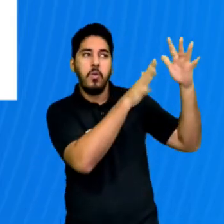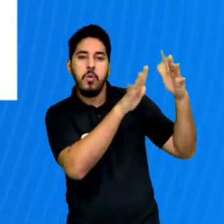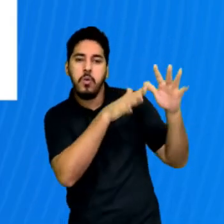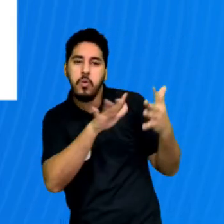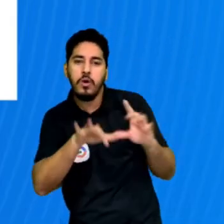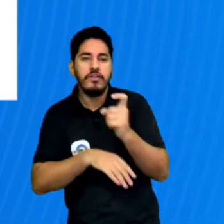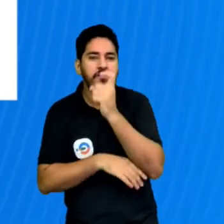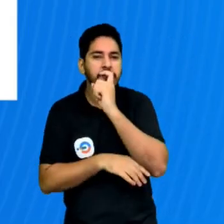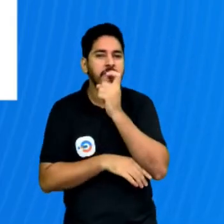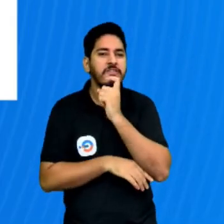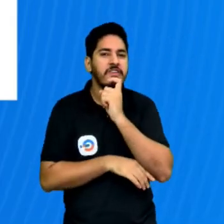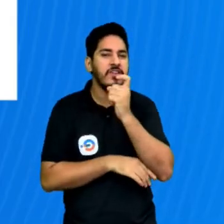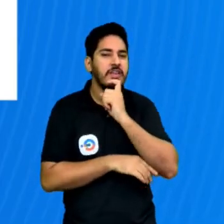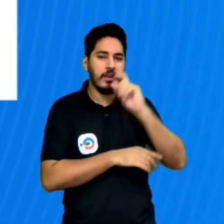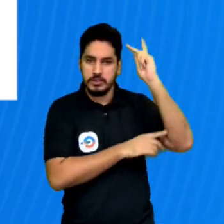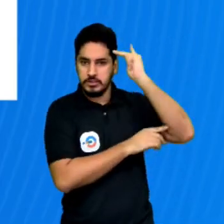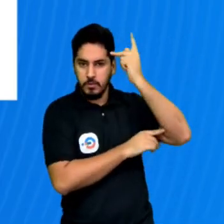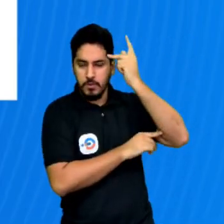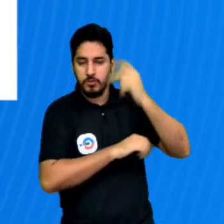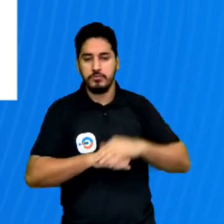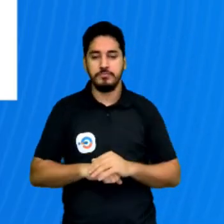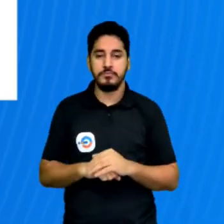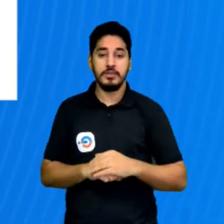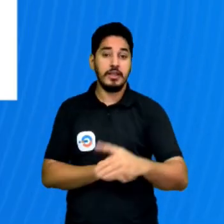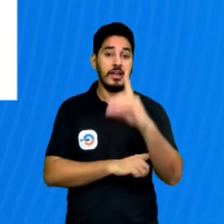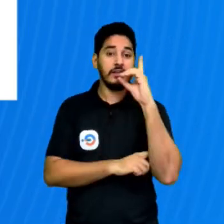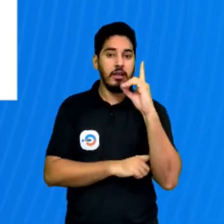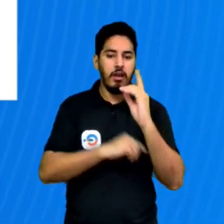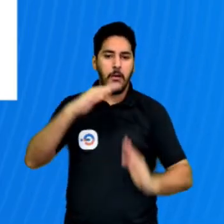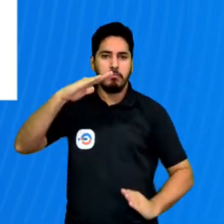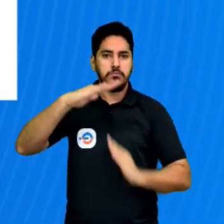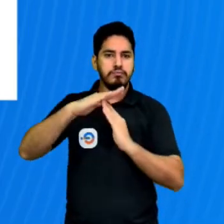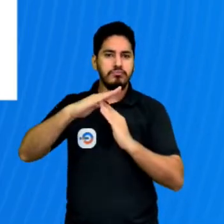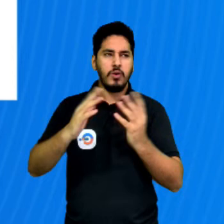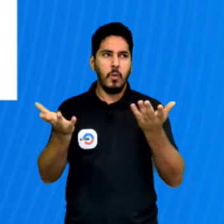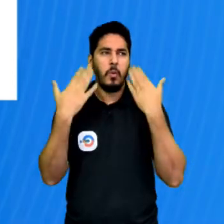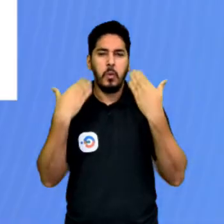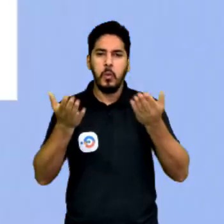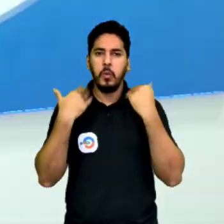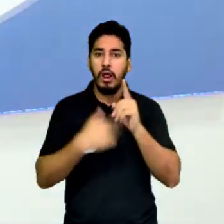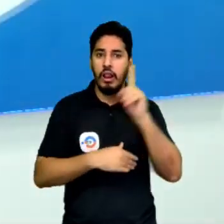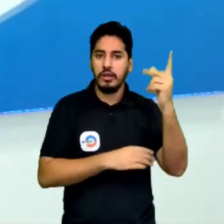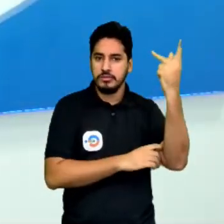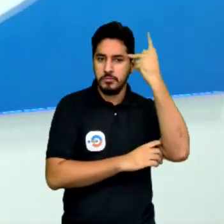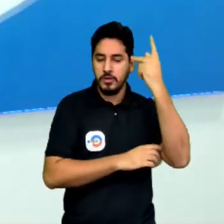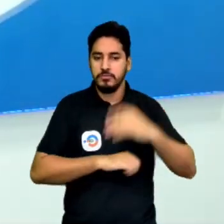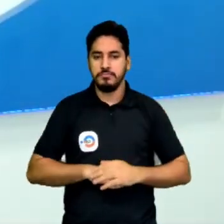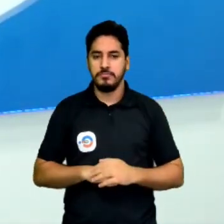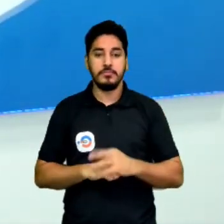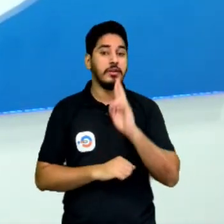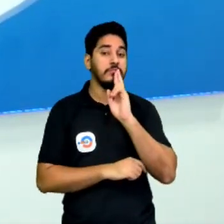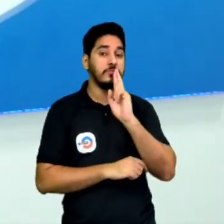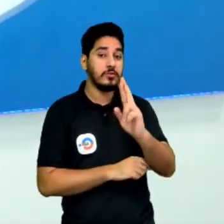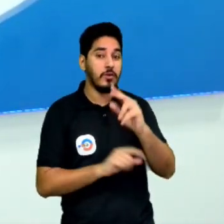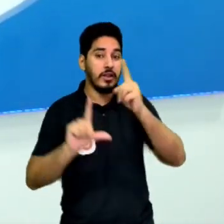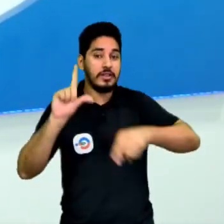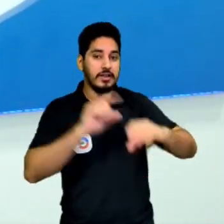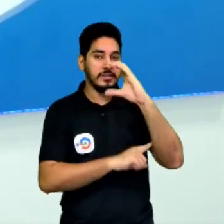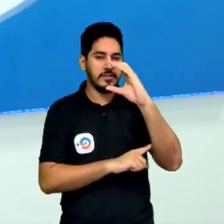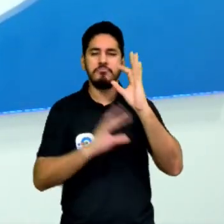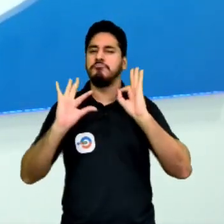Paulo; letra D, a temperatura máxima marcada em São Paulo. Quem respondeu letra C,